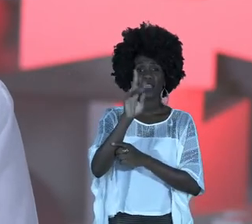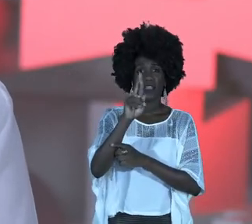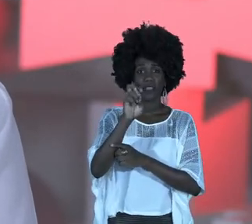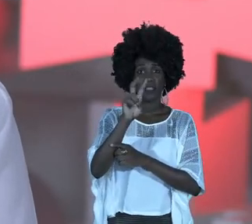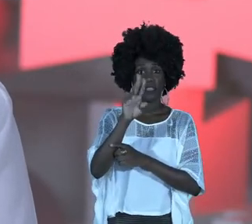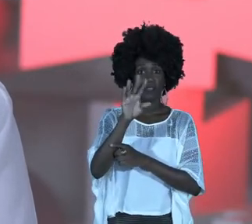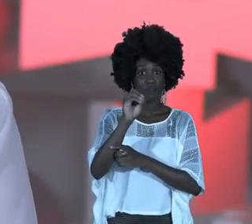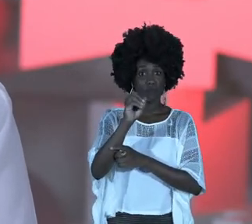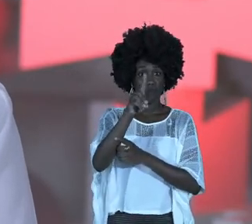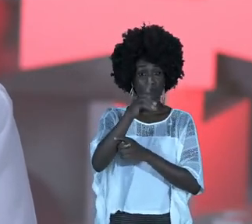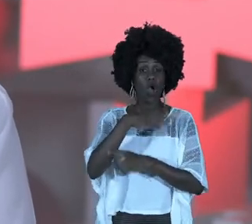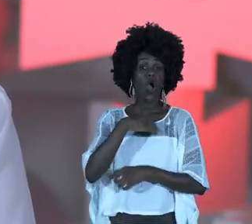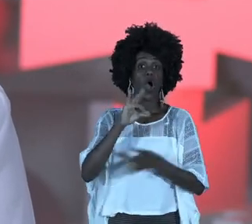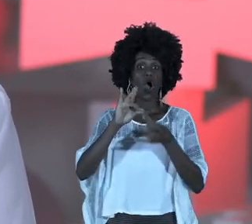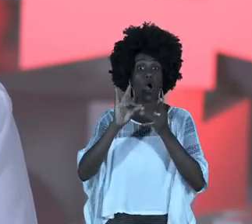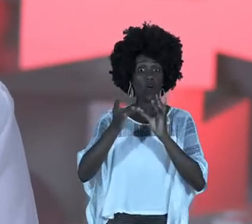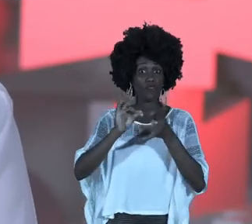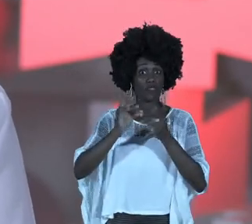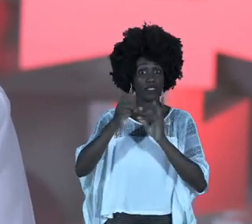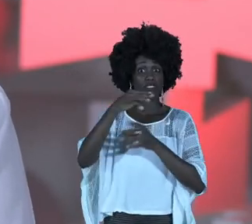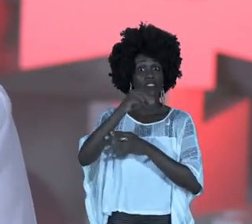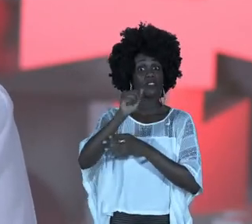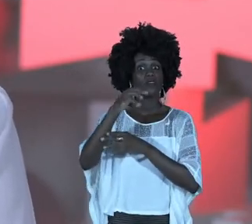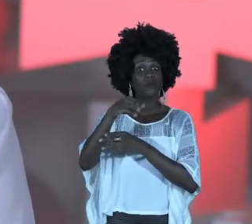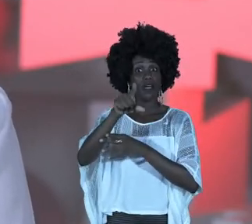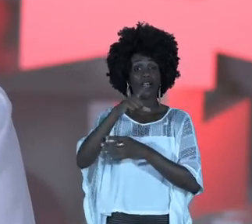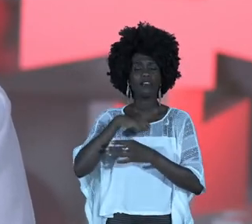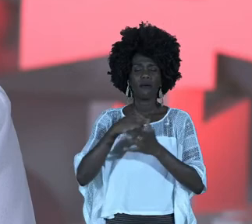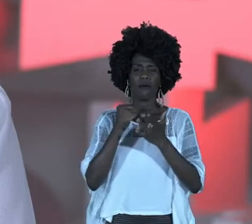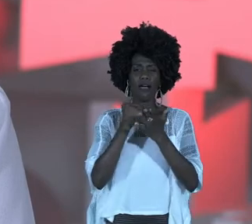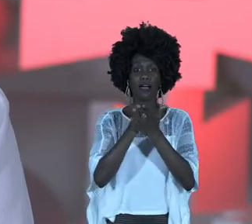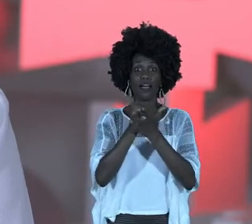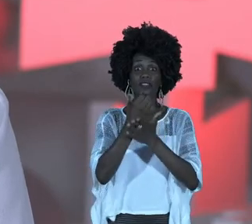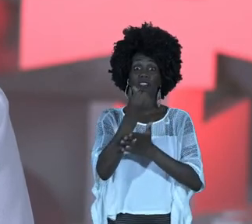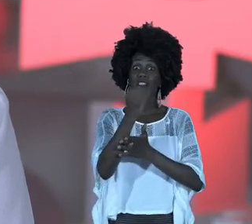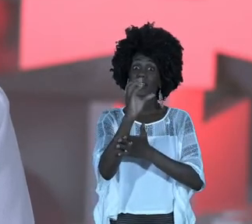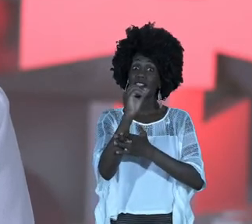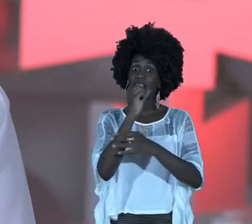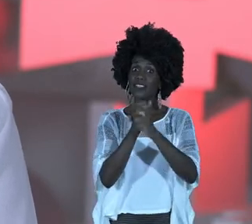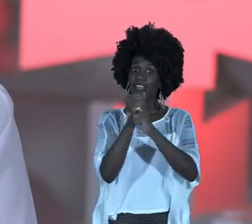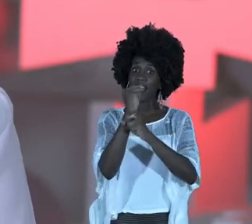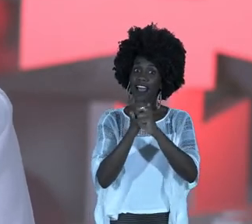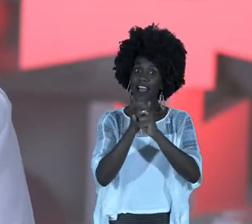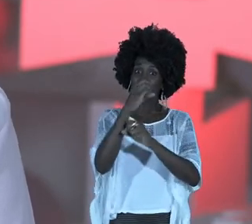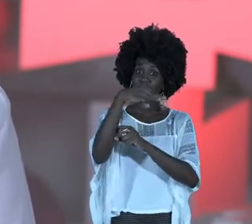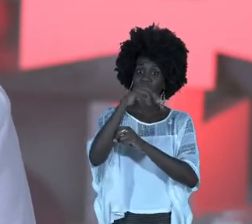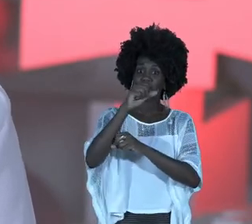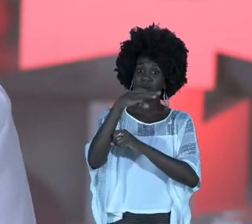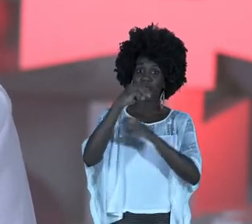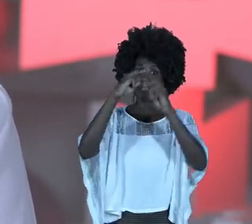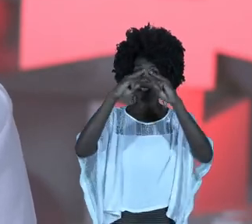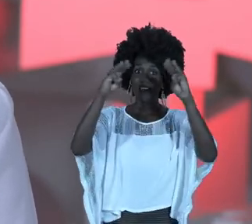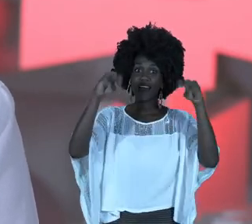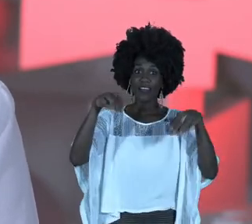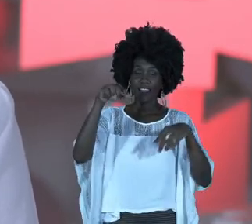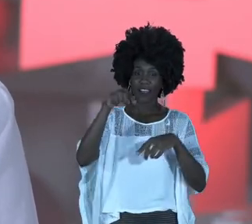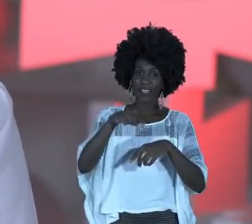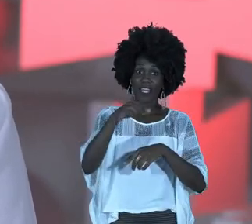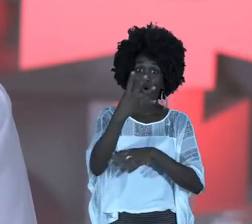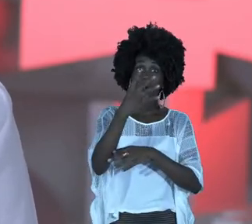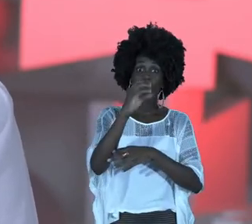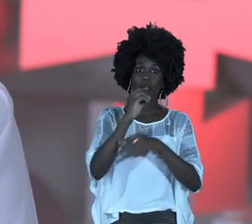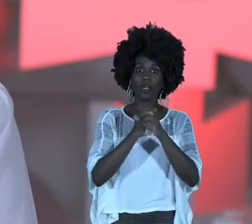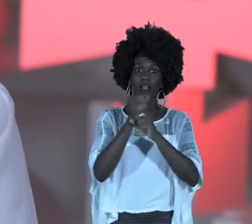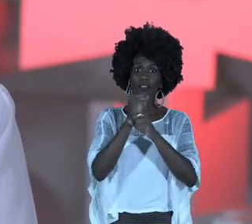estão acontecendo para marcar 60 anos do MAM e 40 anos das oficinas. Tivemos uma